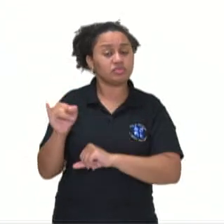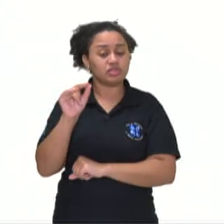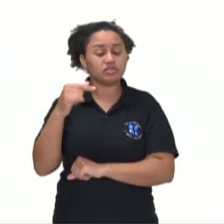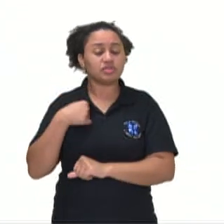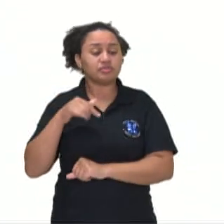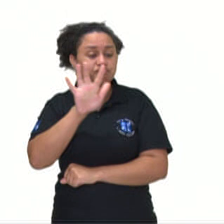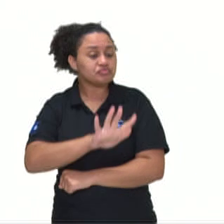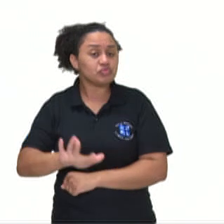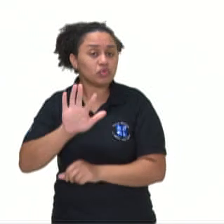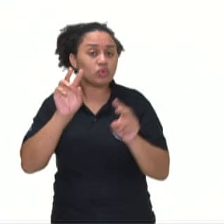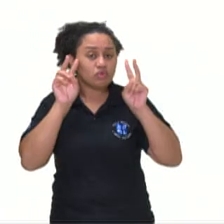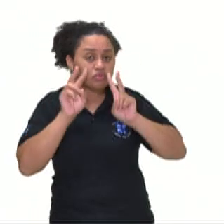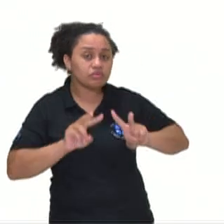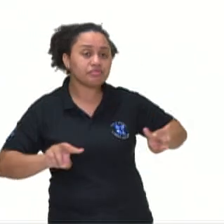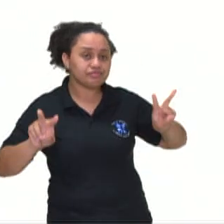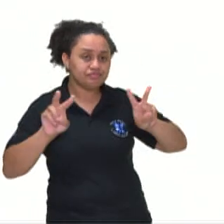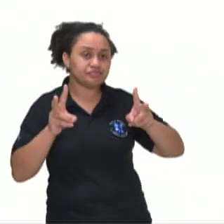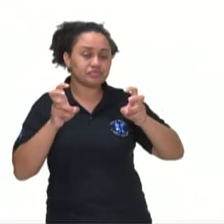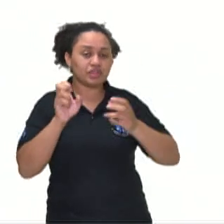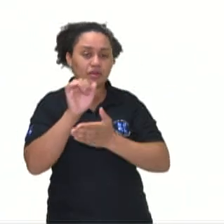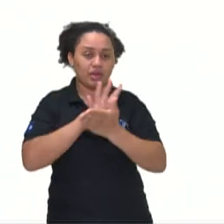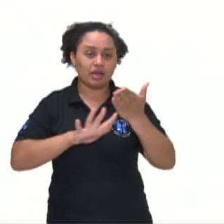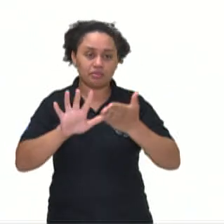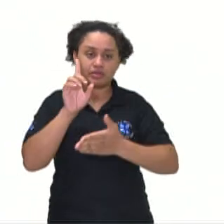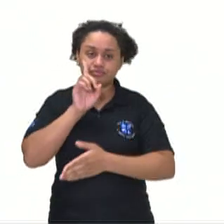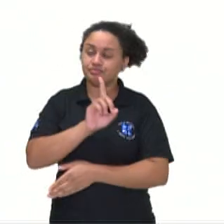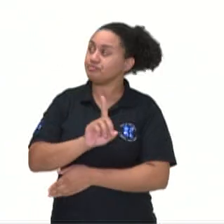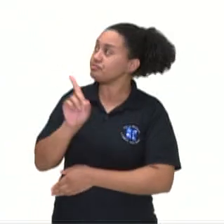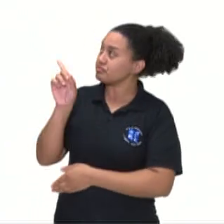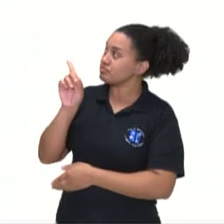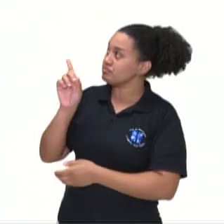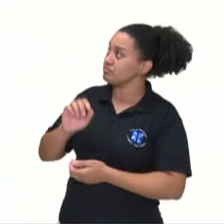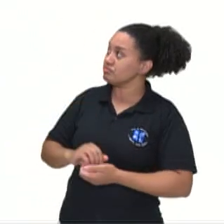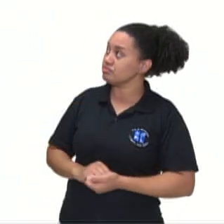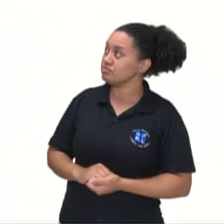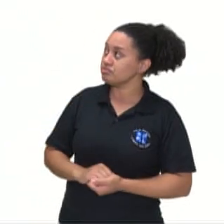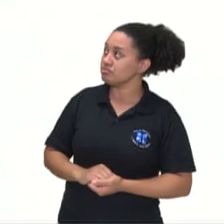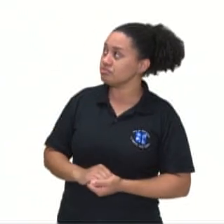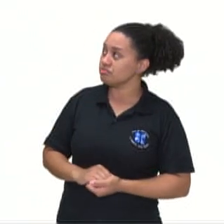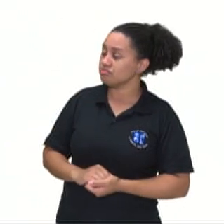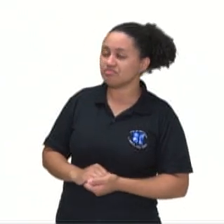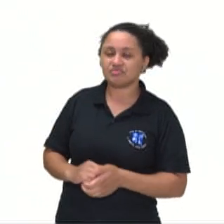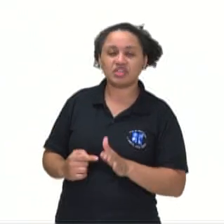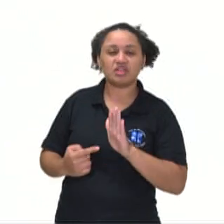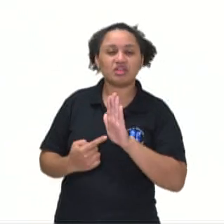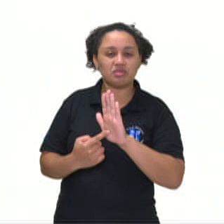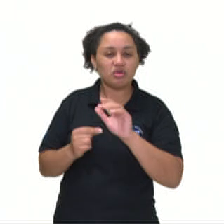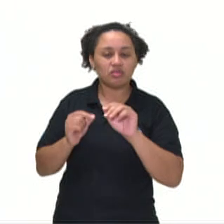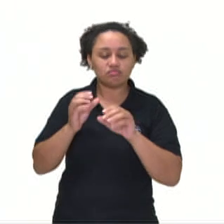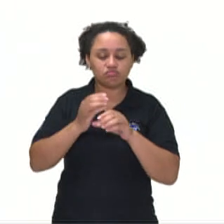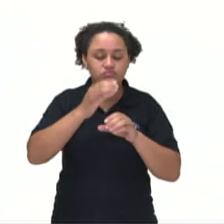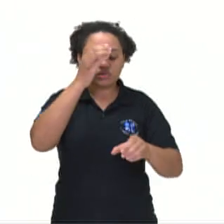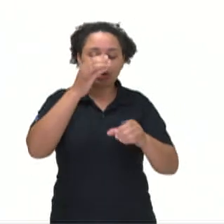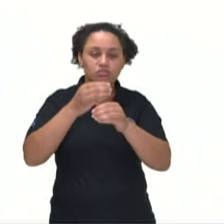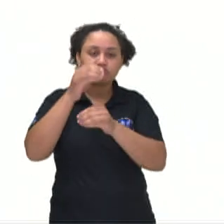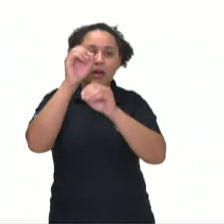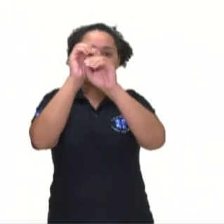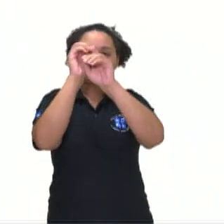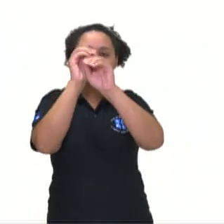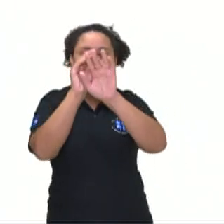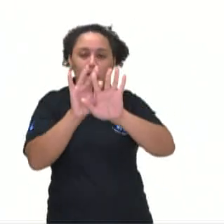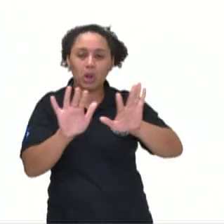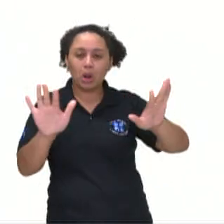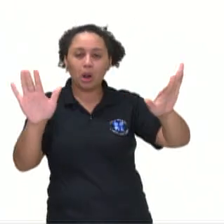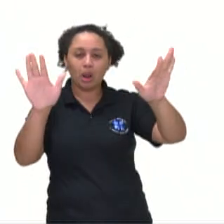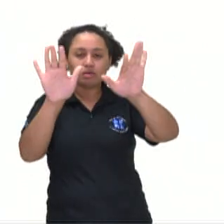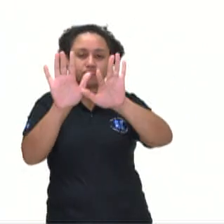na paisagem. Olha essa imagem que mostra para você que duas chaminés emitindo uma série de